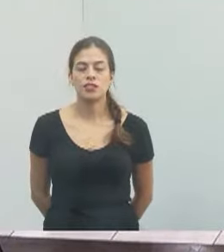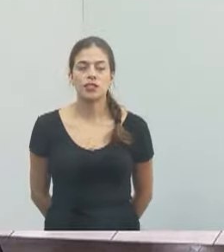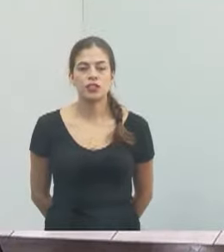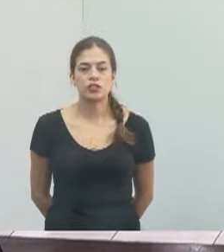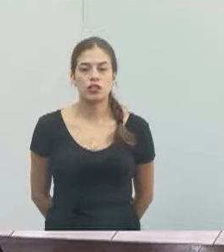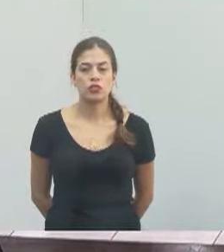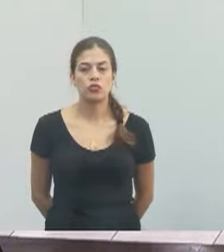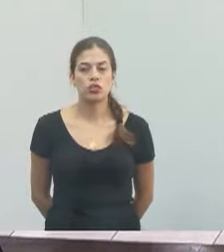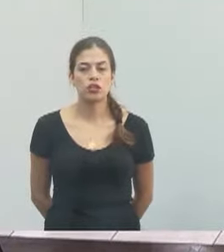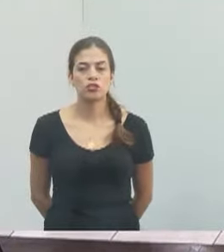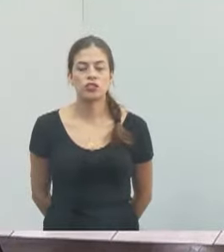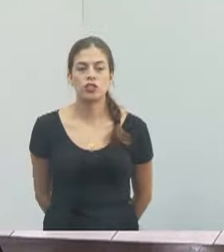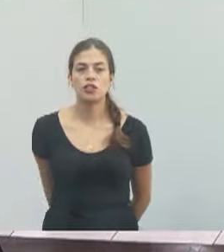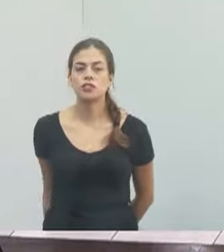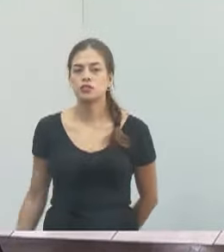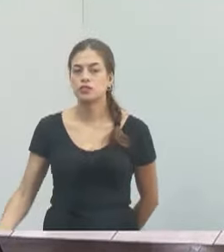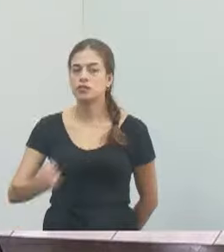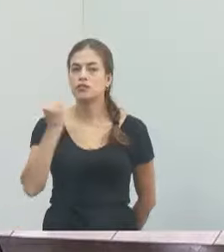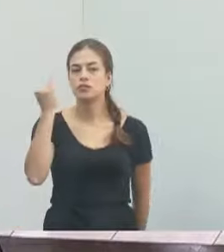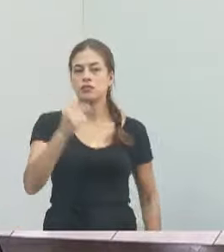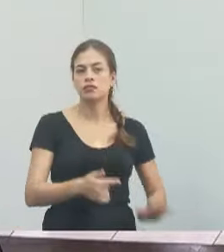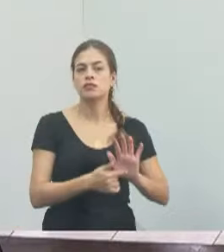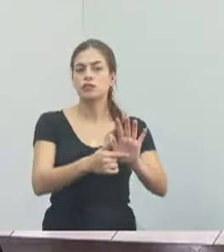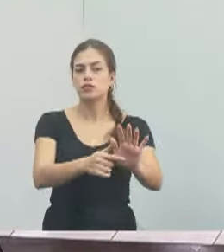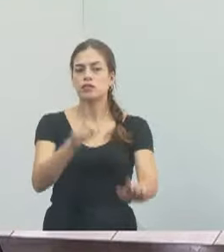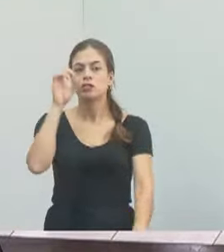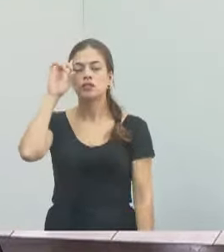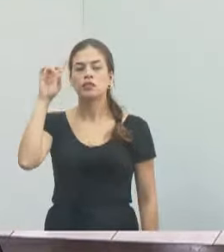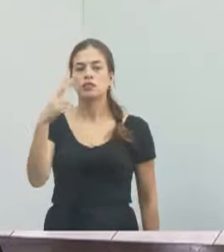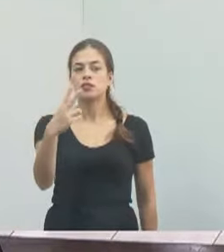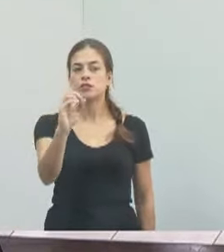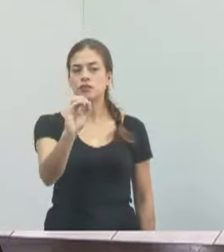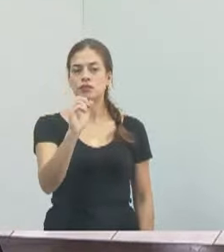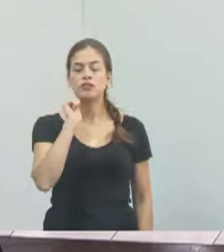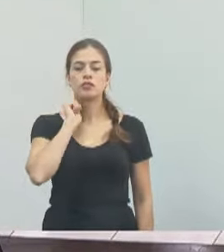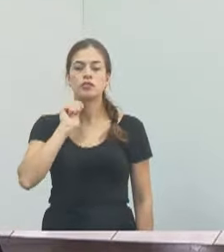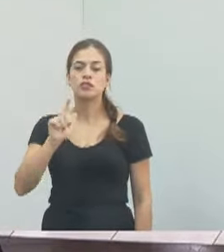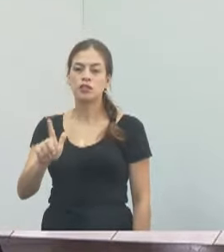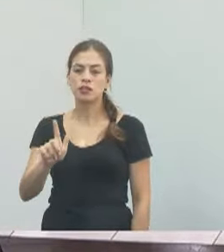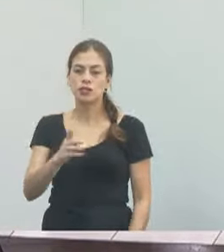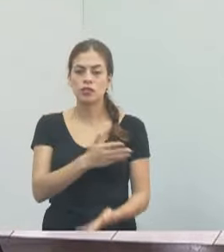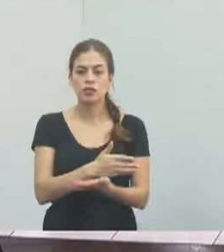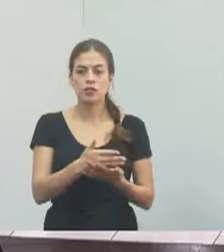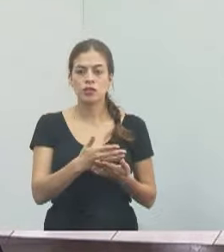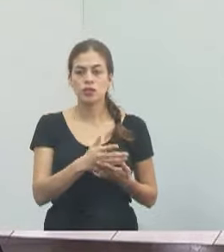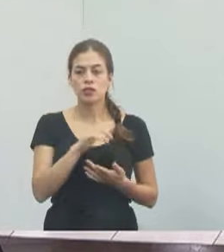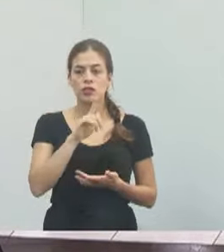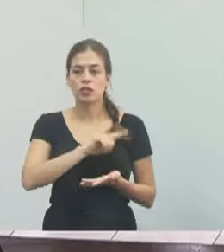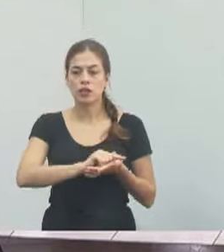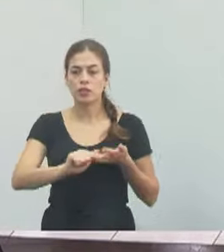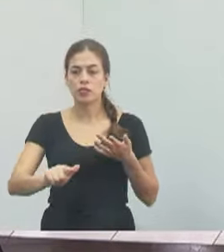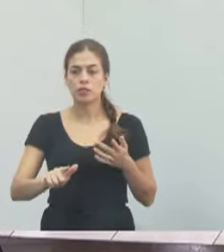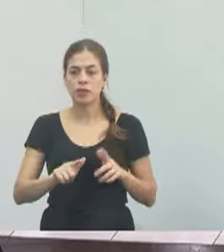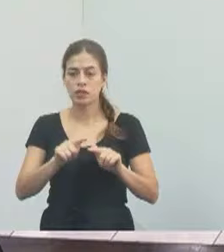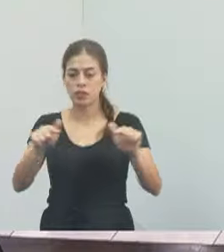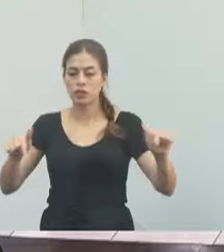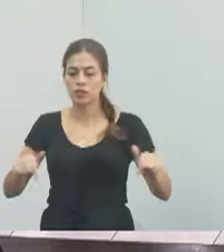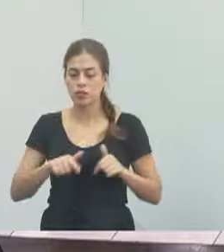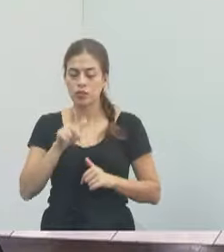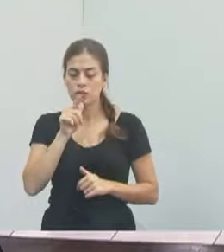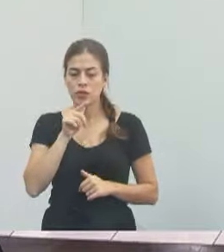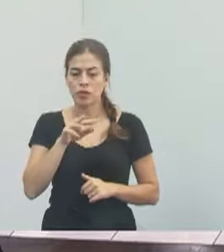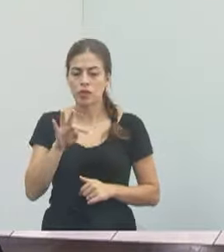serviço é importante destacar que no dia 20 de Abril eh começou a limpeza ali do Piscinão do Ture tá depois será feita a